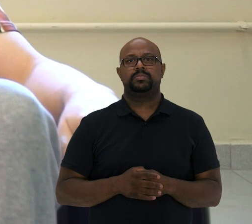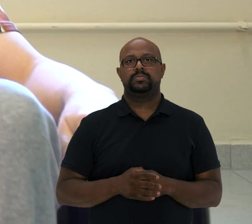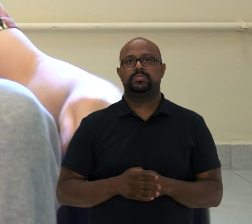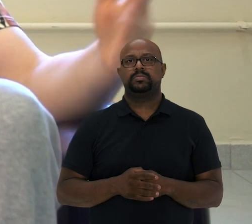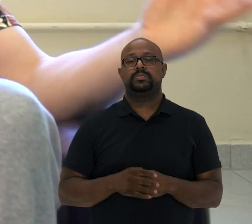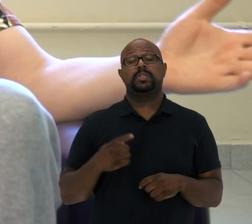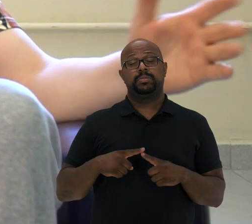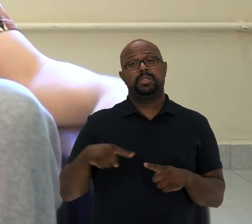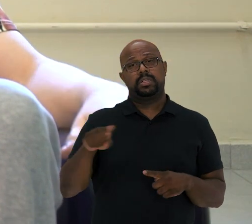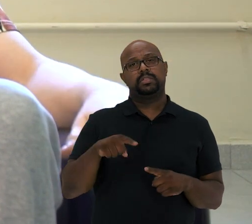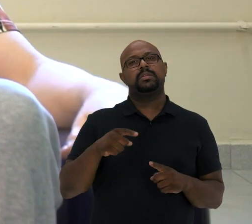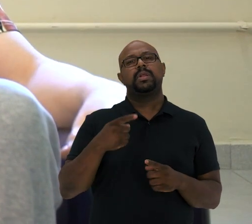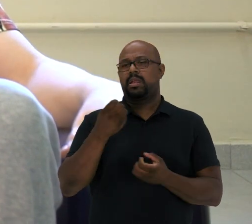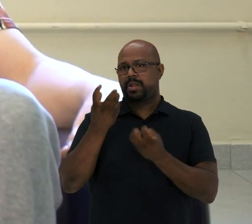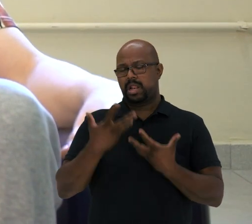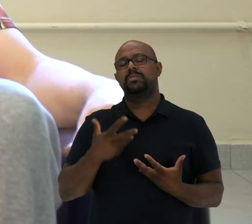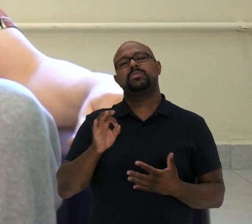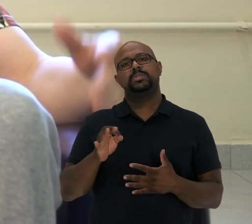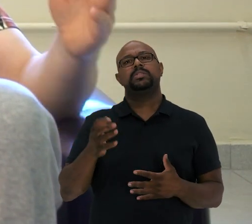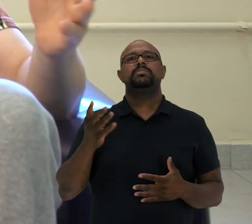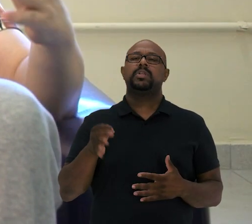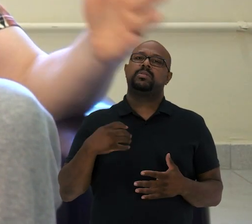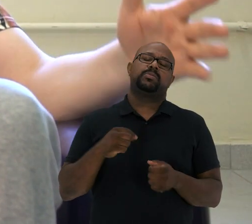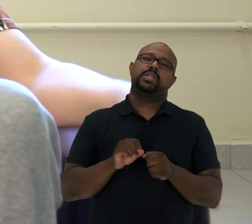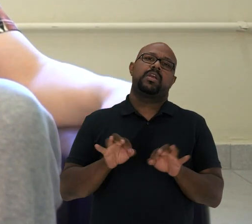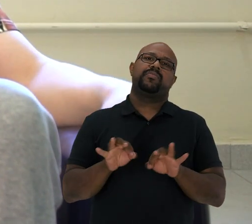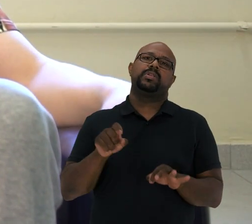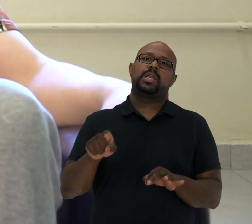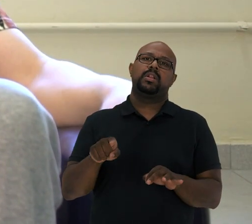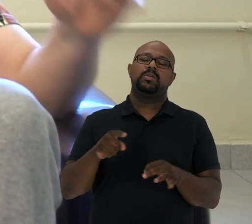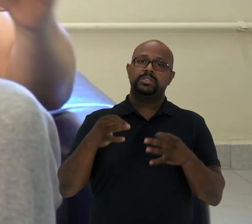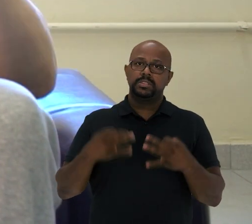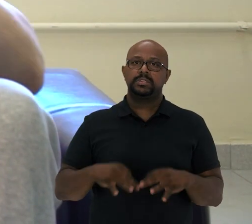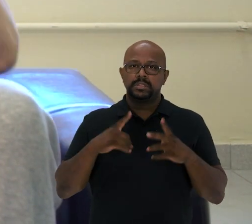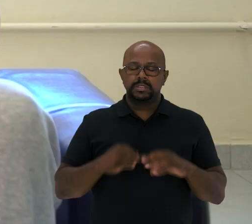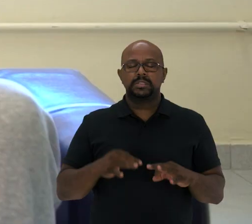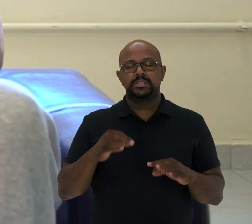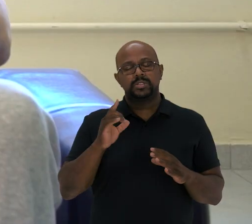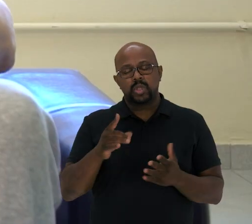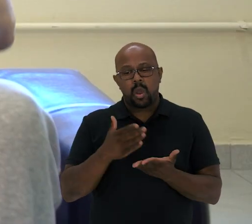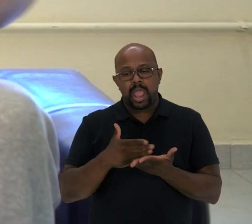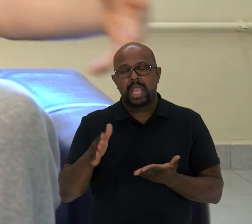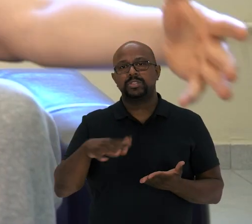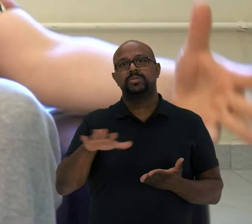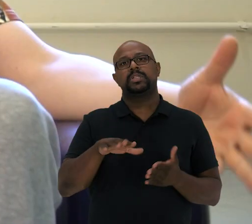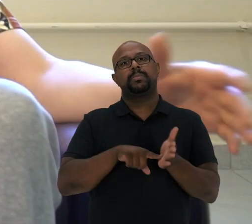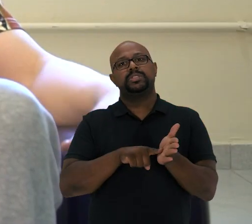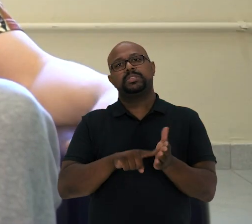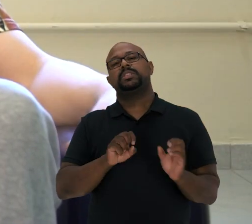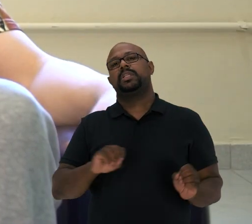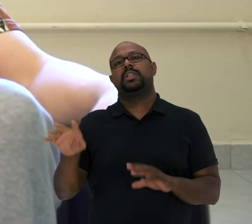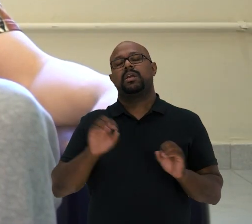acordo. Pela que ele me relatou na época, sim, não teria sido feito aquilo que seria de somente o resto da